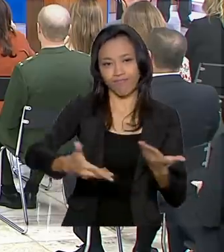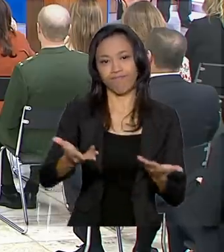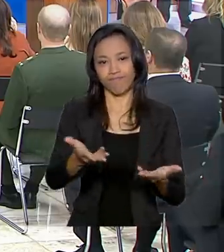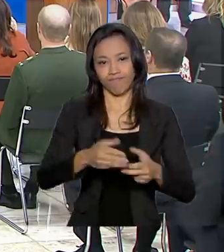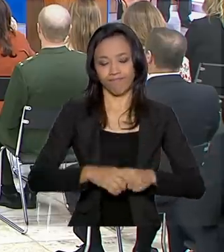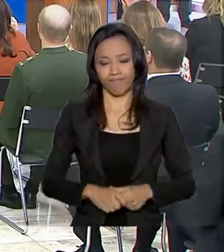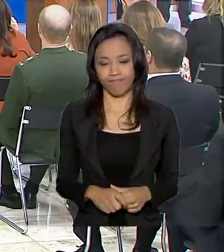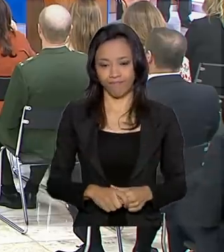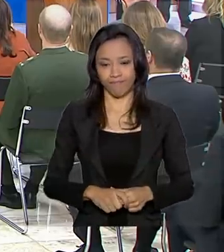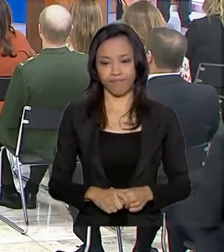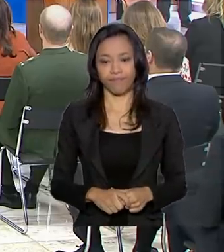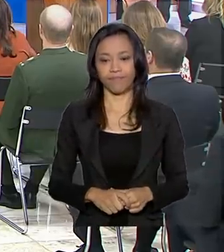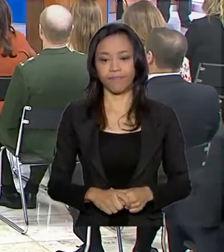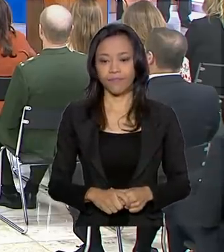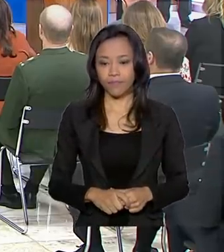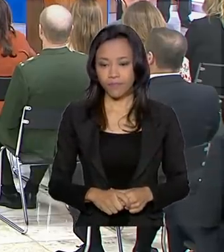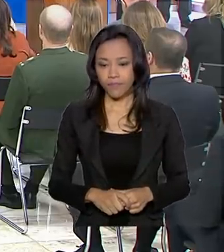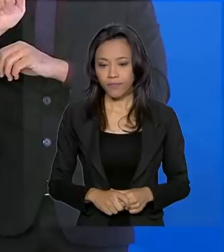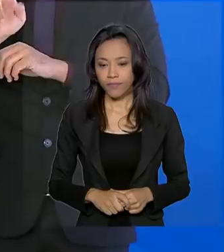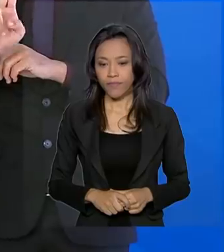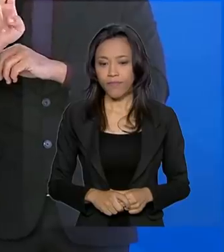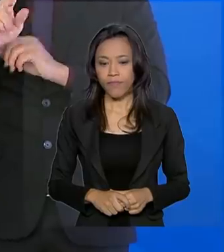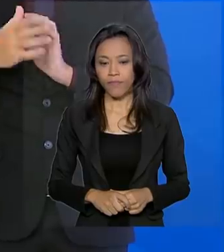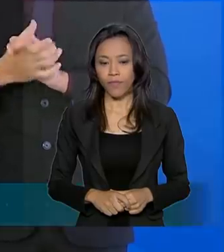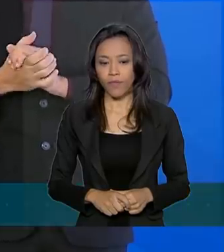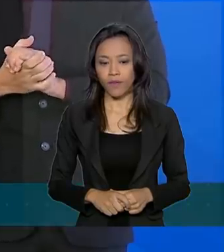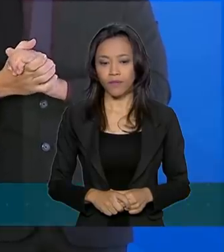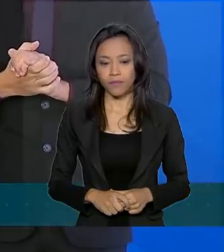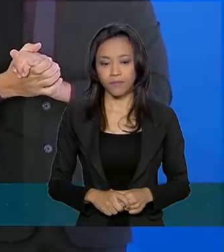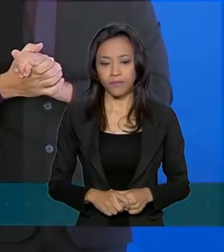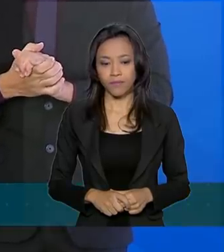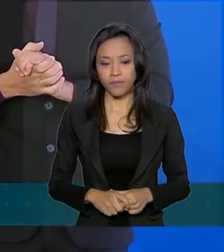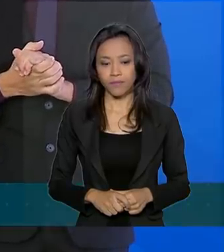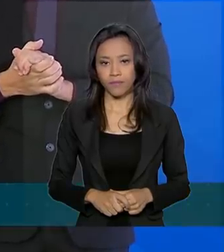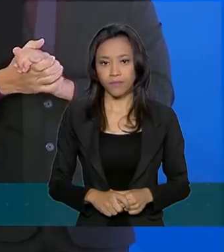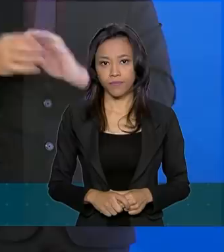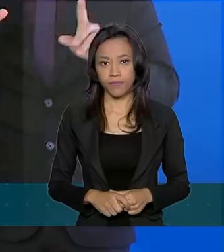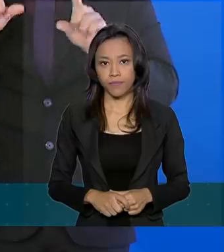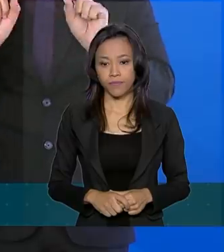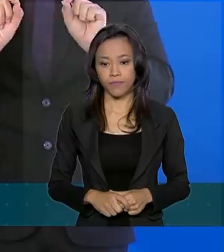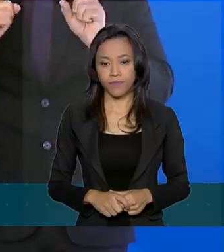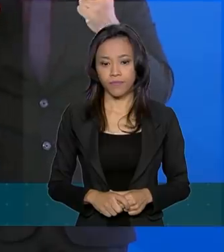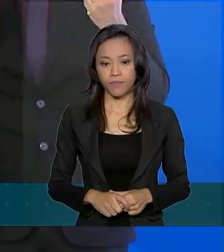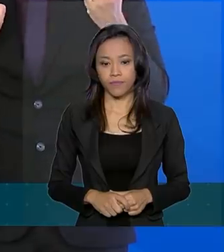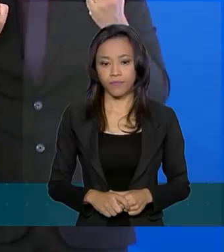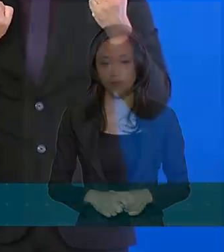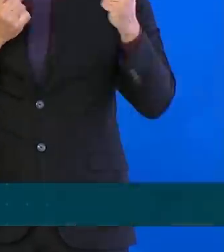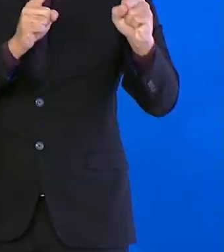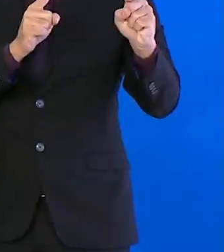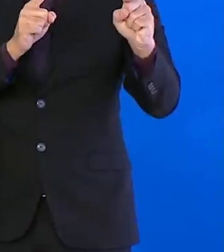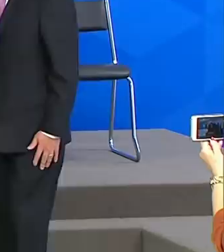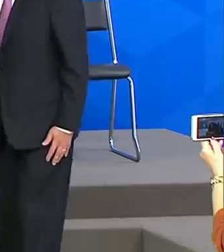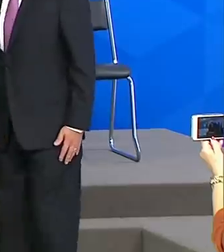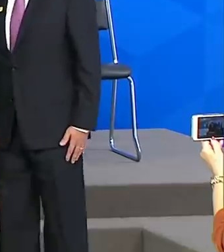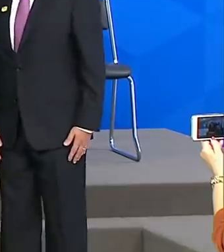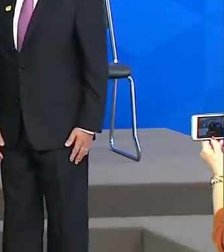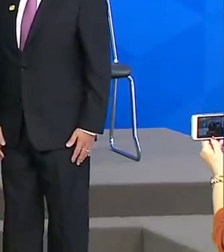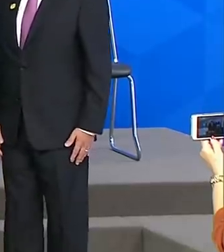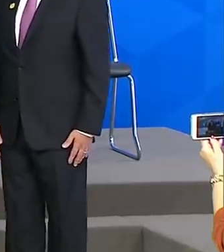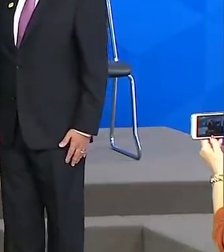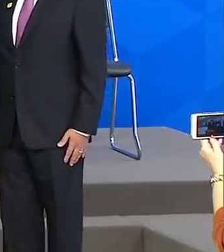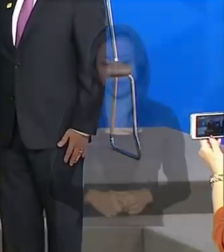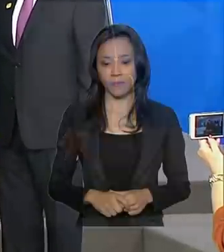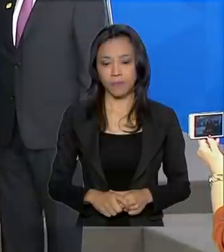É uma verdadeira mudança de paradigma, de uma relação de confronto para uma relação de cooperação. A medida